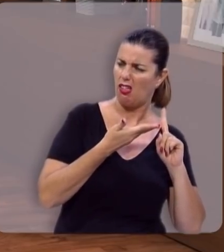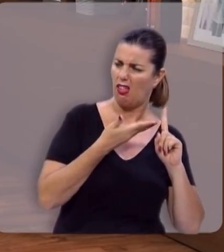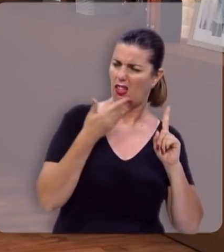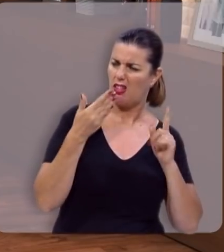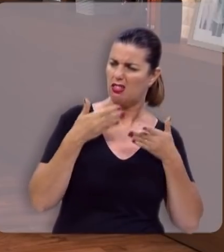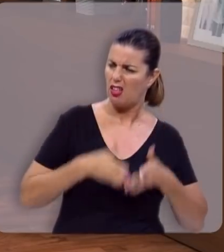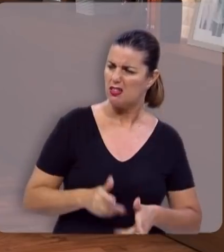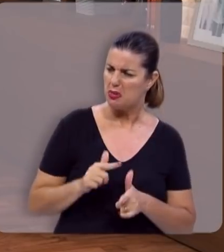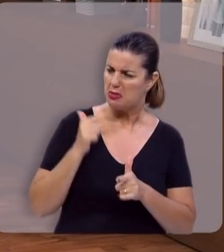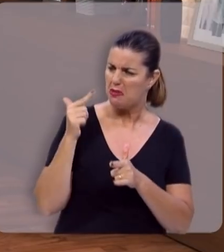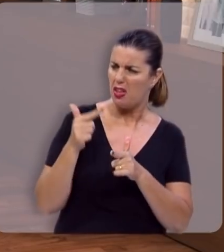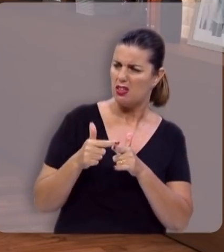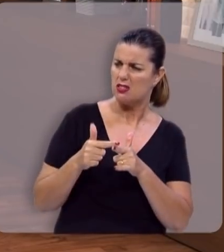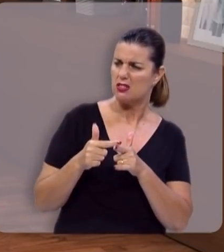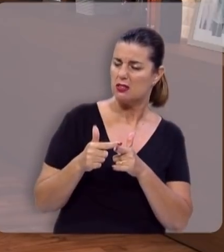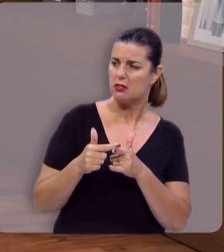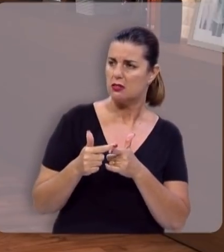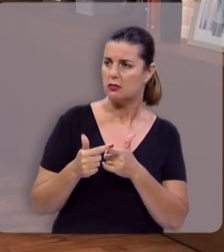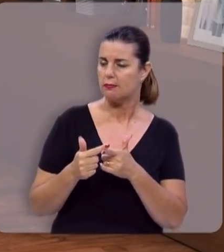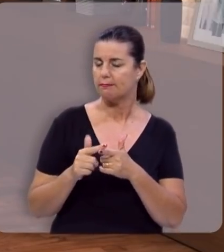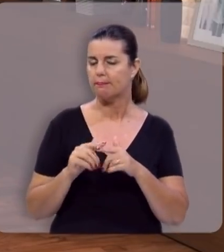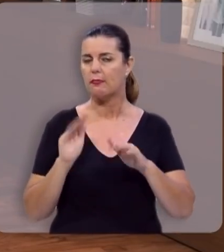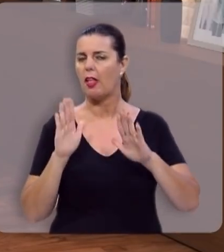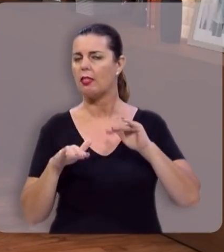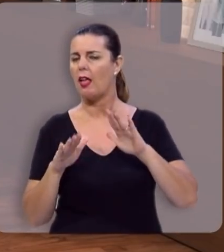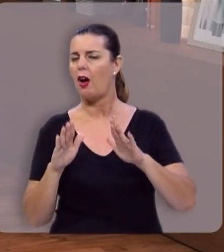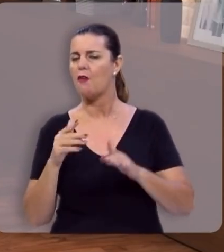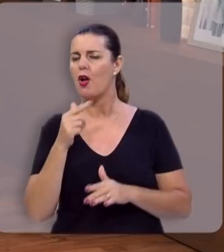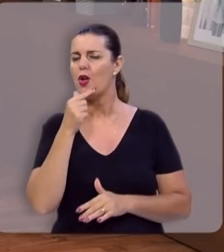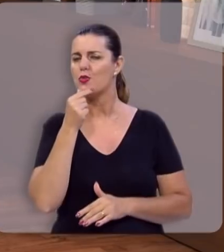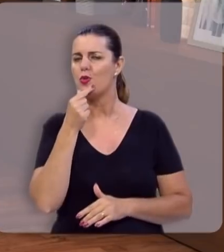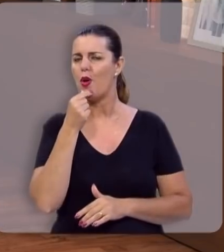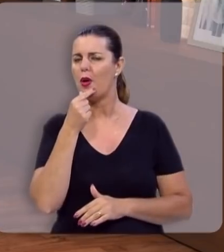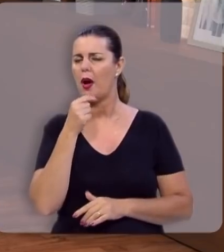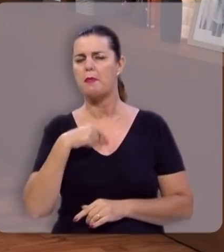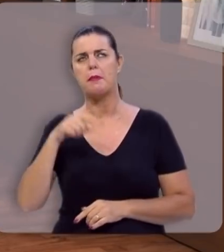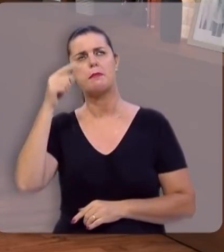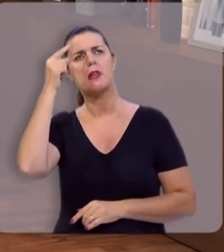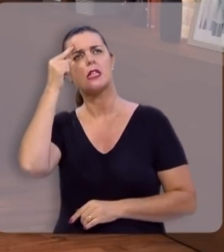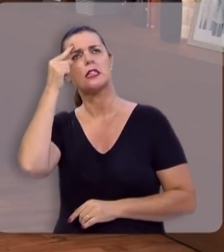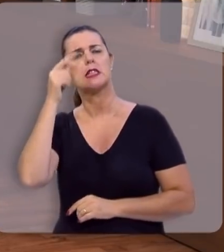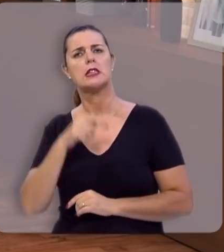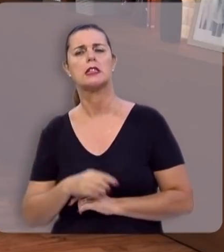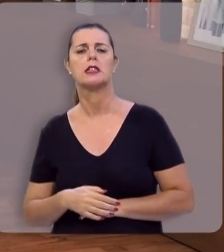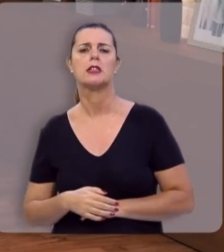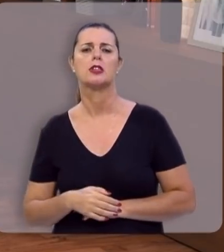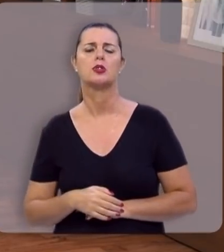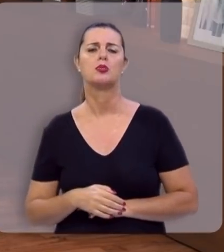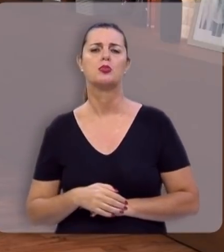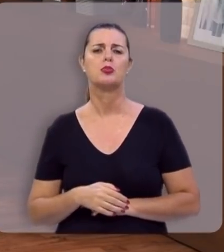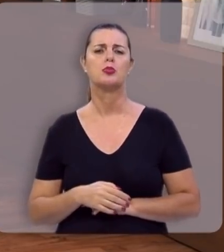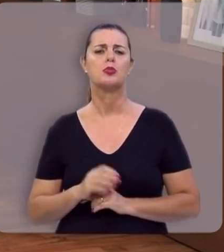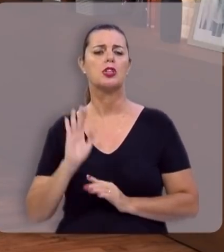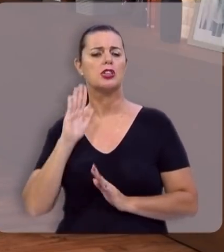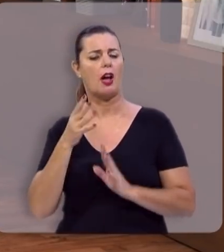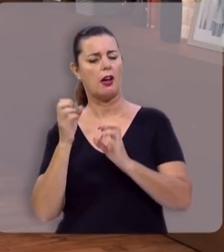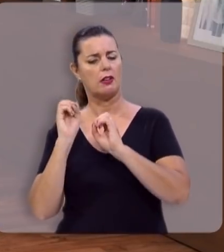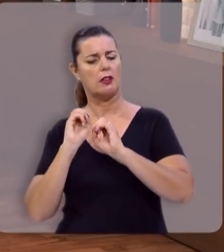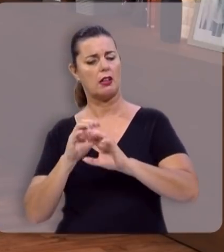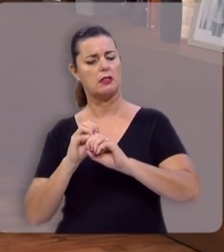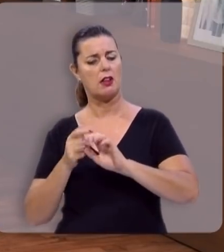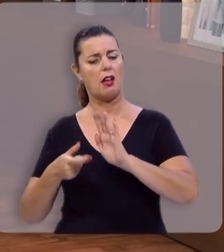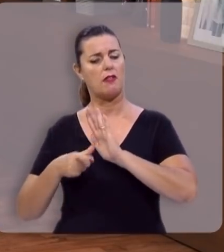novo? Talvez Nicodemos estivesse pensando naquilo que já se ensinava 500 anos antes de